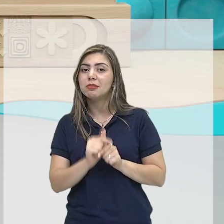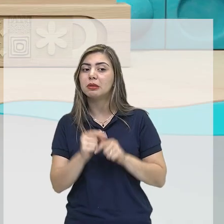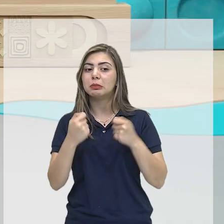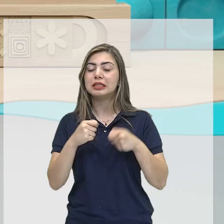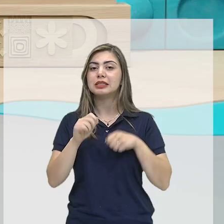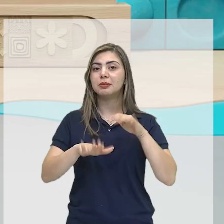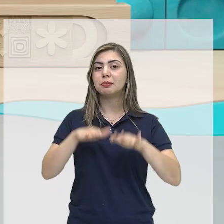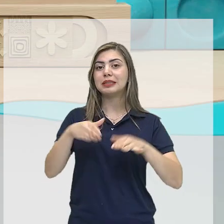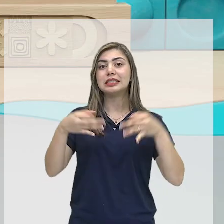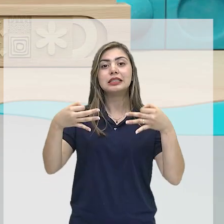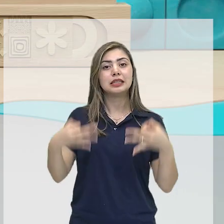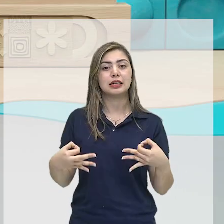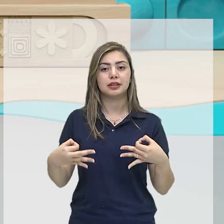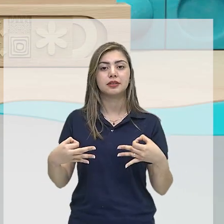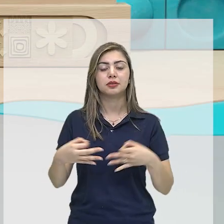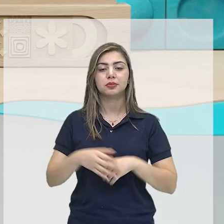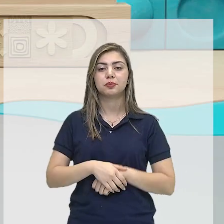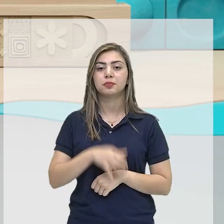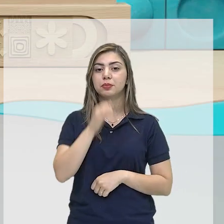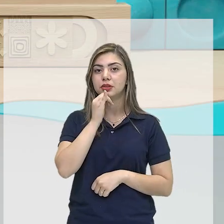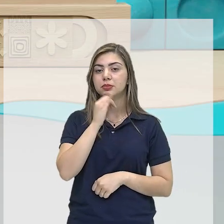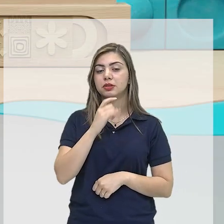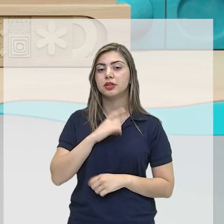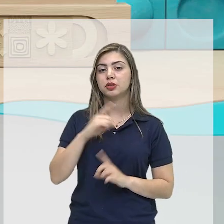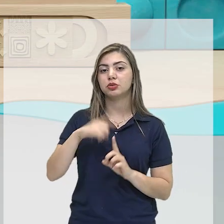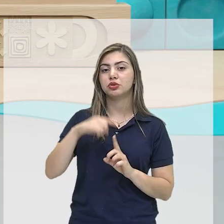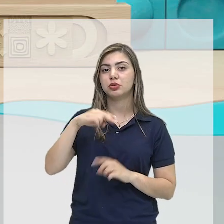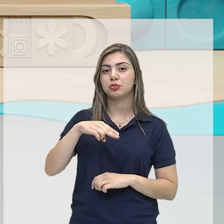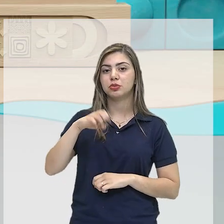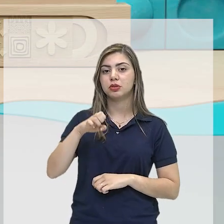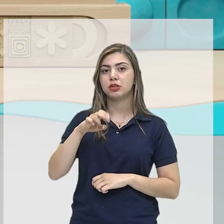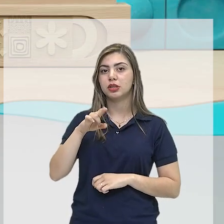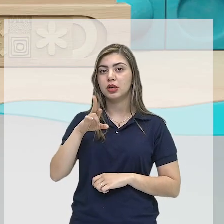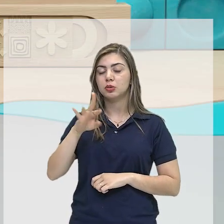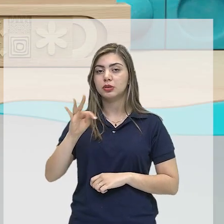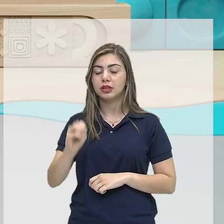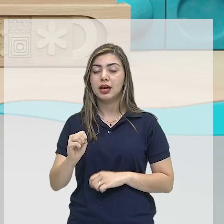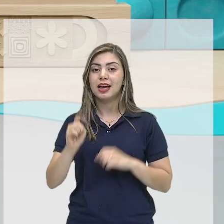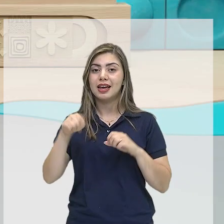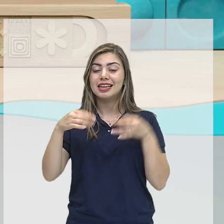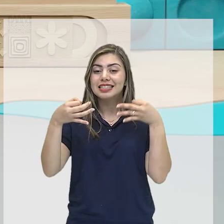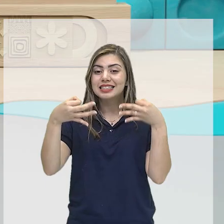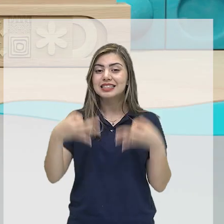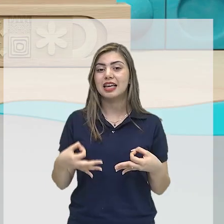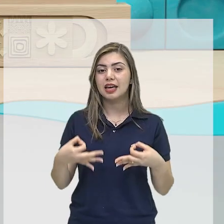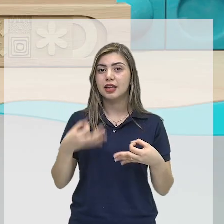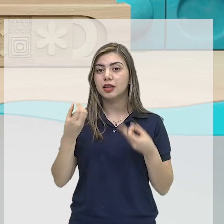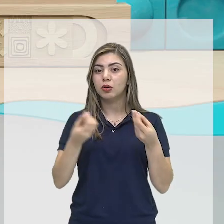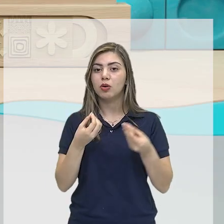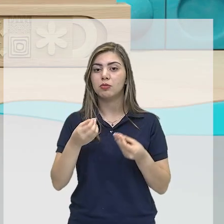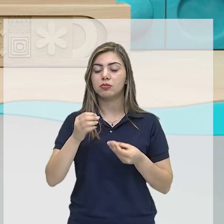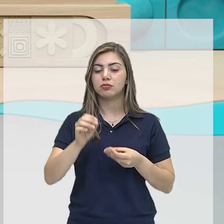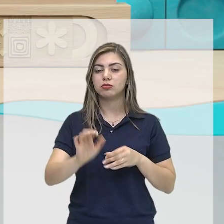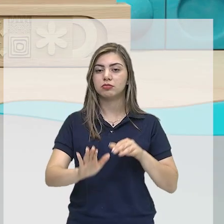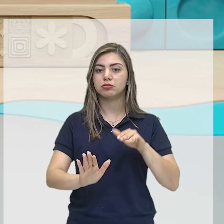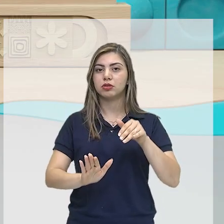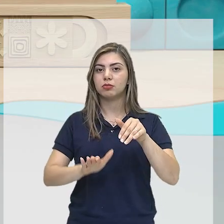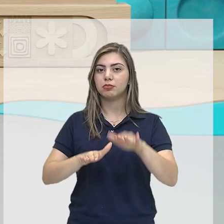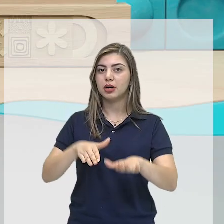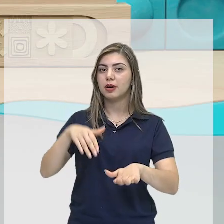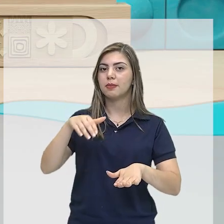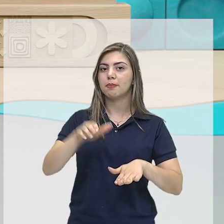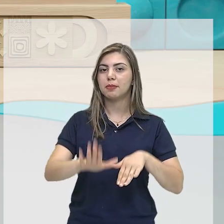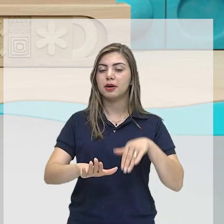que é a pisada mais correta, né? Que começa com a parte externa do calcanhar e o pé rotaciona ligeiramente para dentro. Essa é a